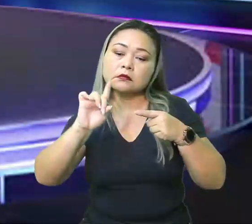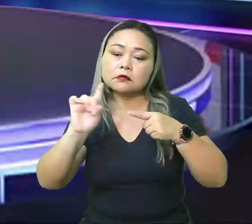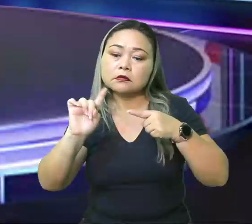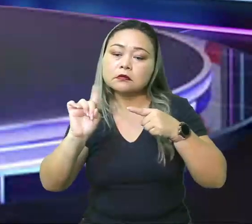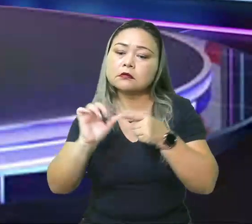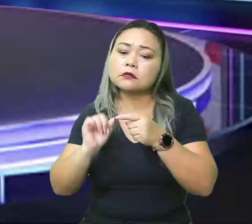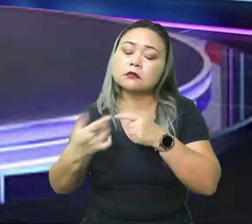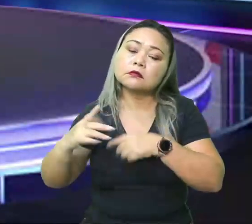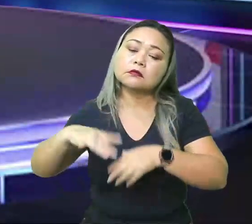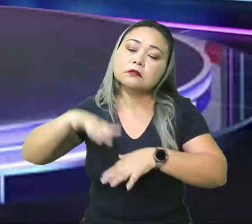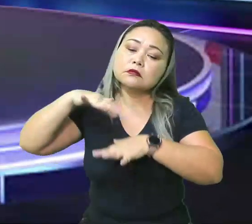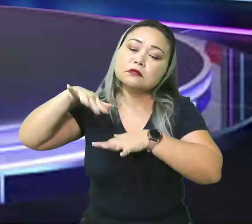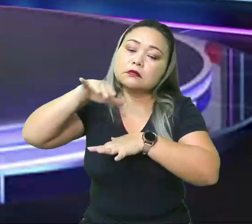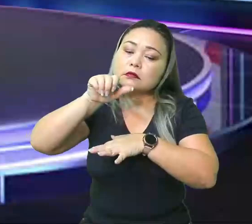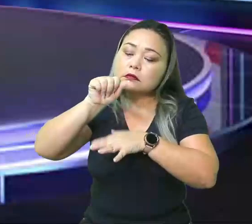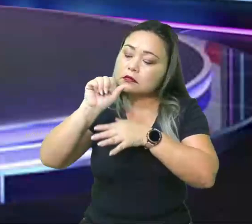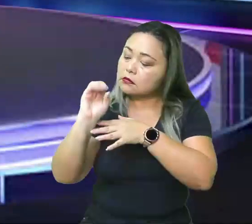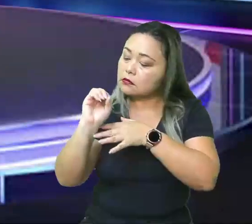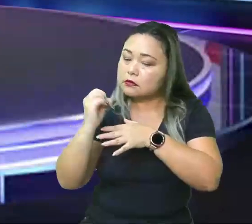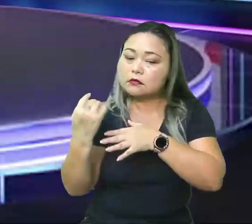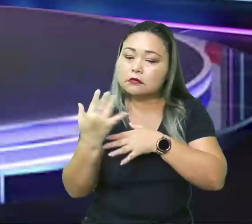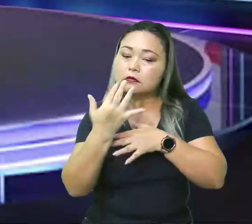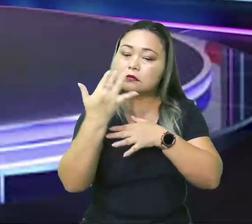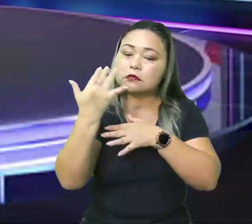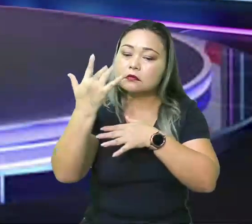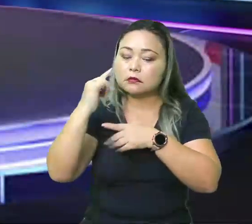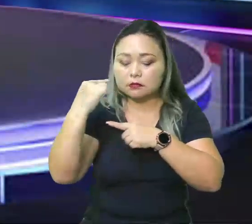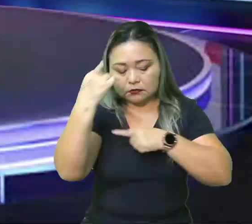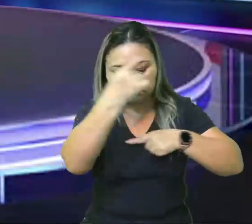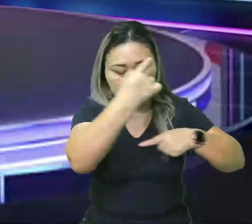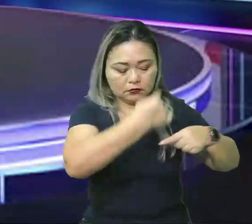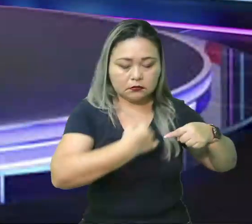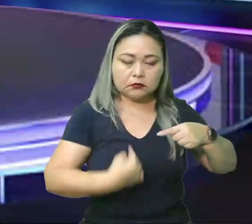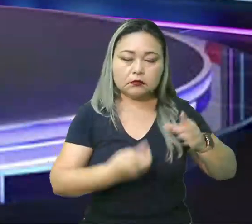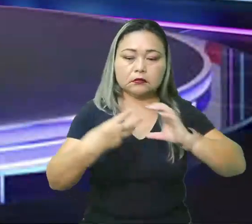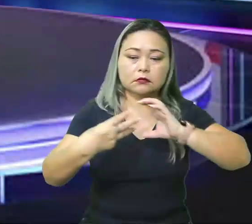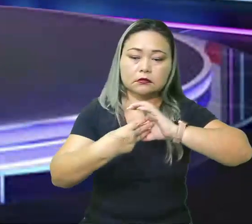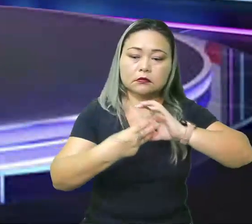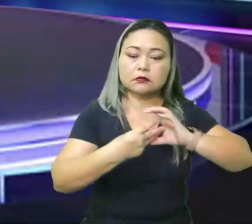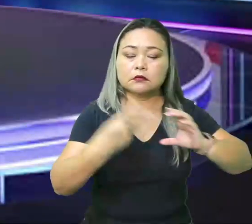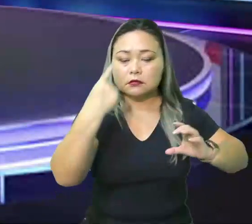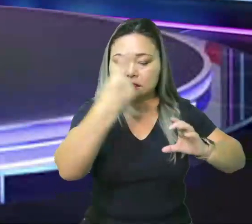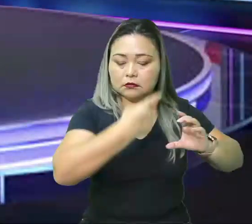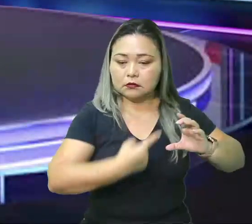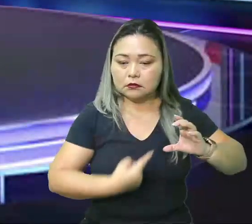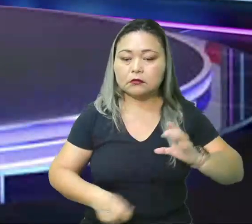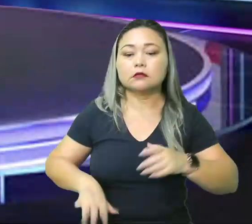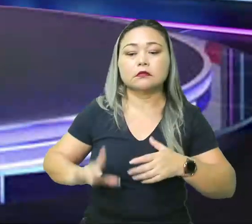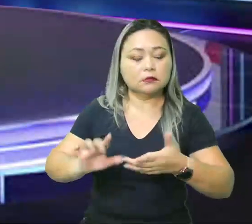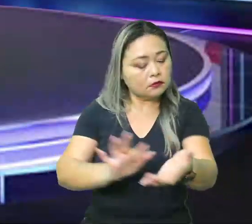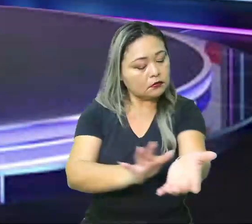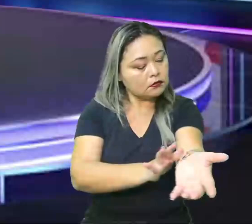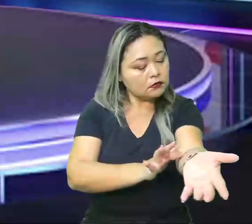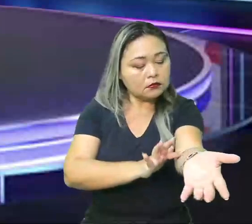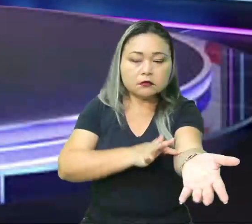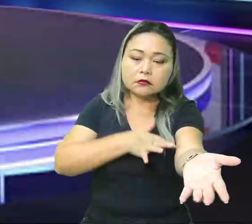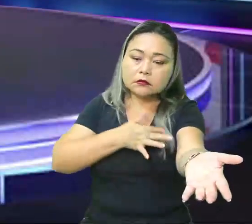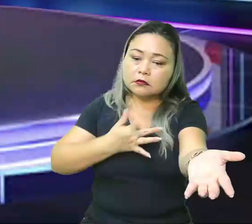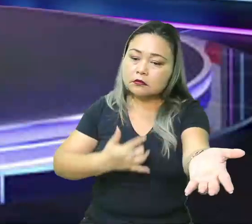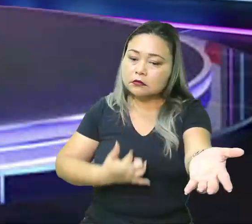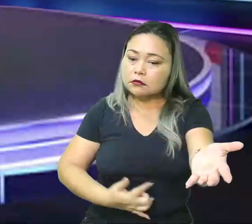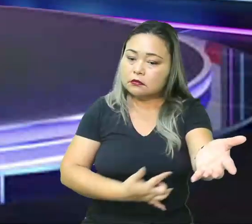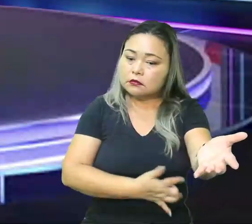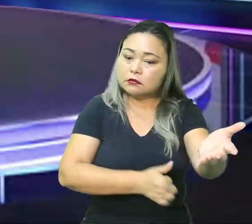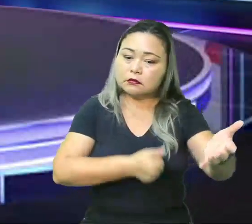aquele rico em oxigênio que precisa passar para todas as nossas células do corpo. Então, através da artéria, né, esse